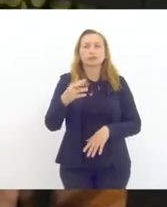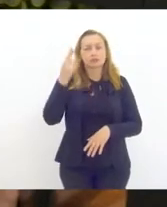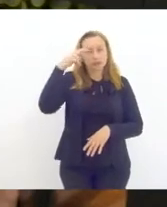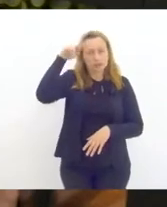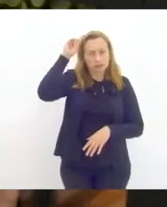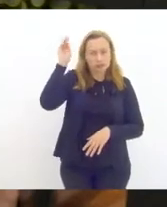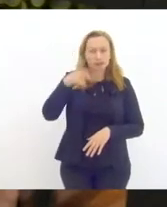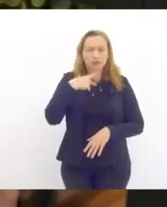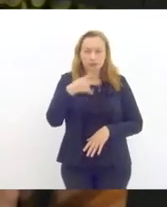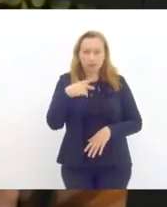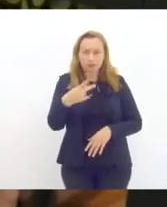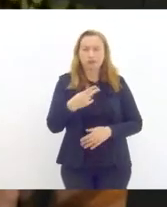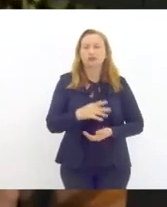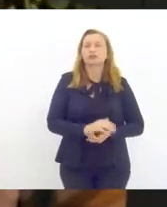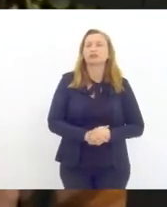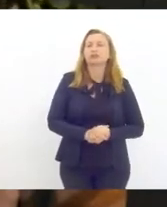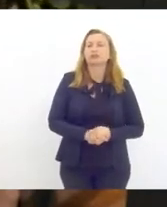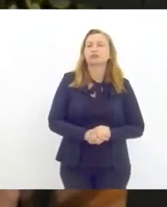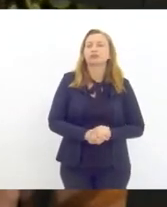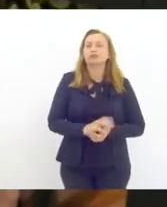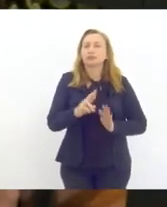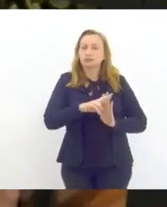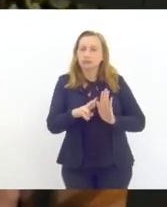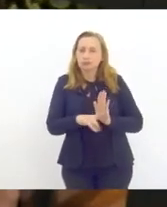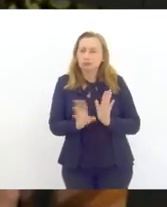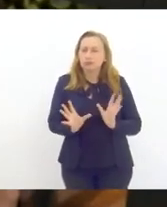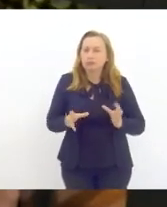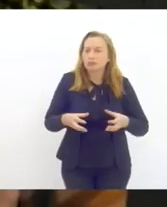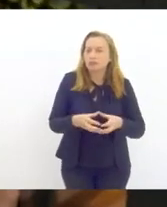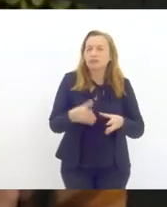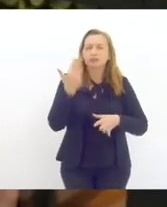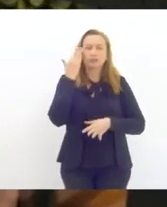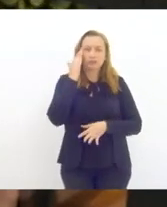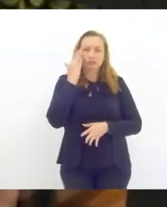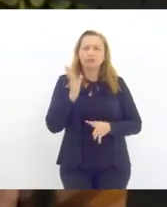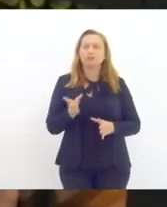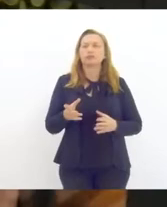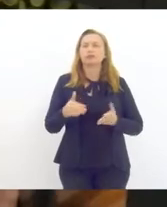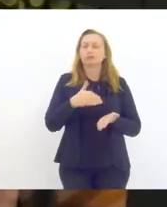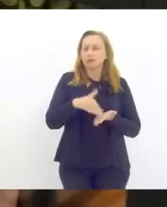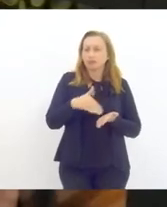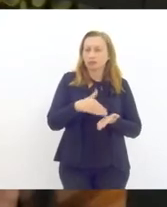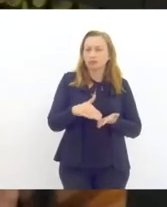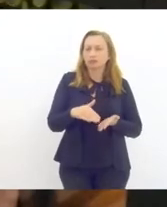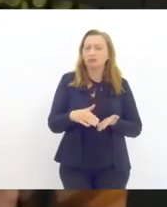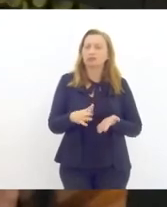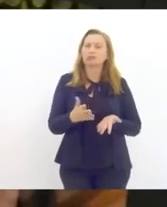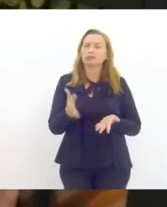colaboração, regime colaborativo. E entendo que a Secretaria de Fazenda tem como